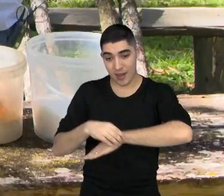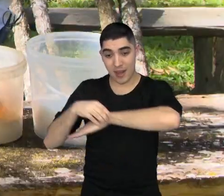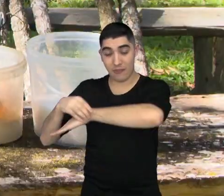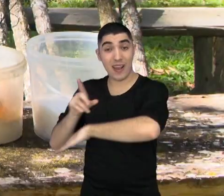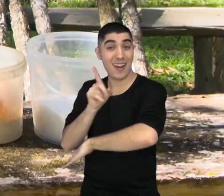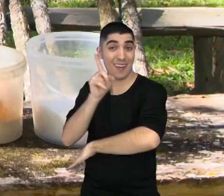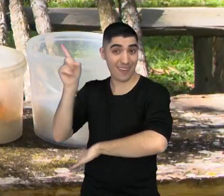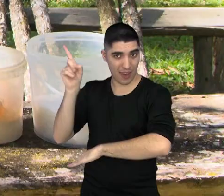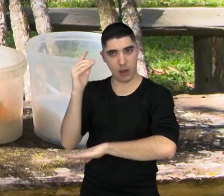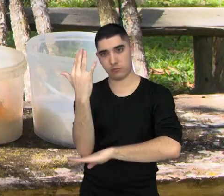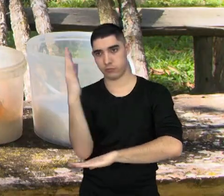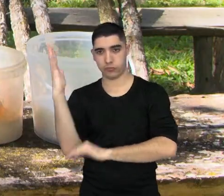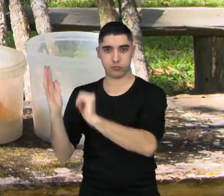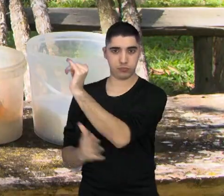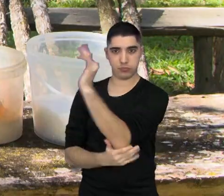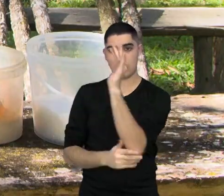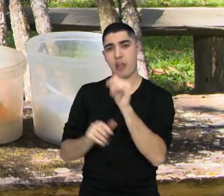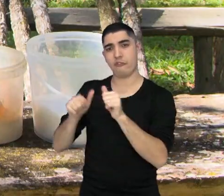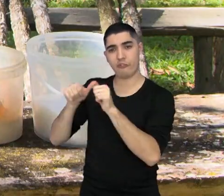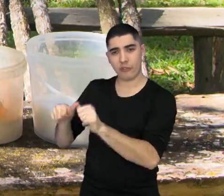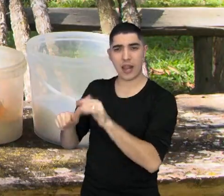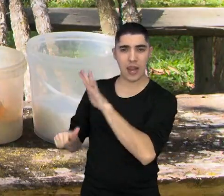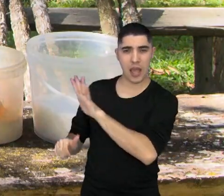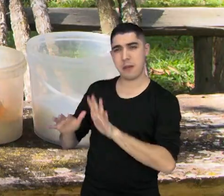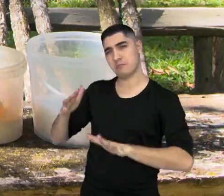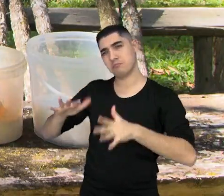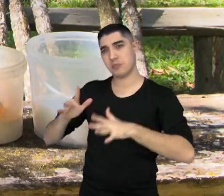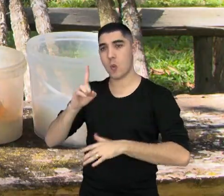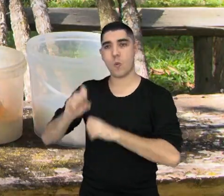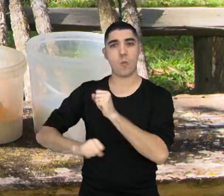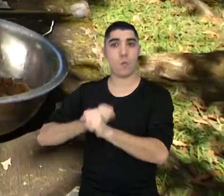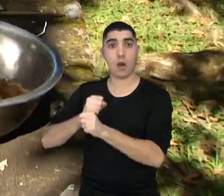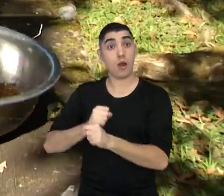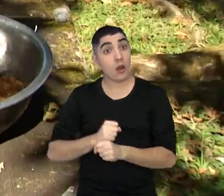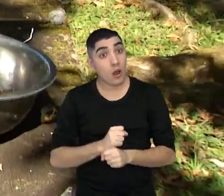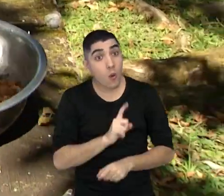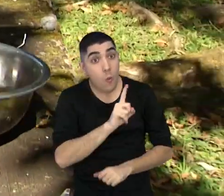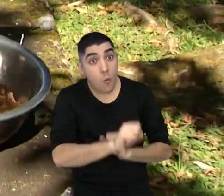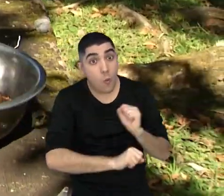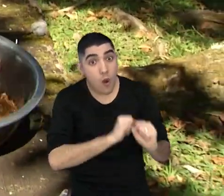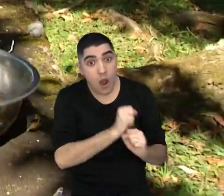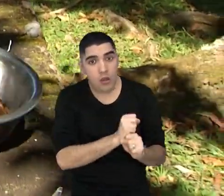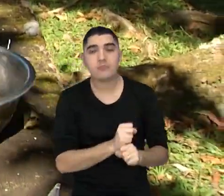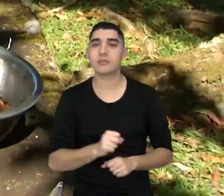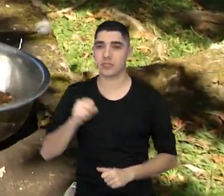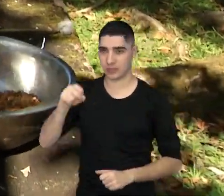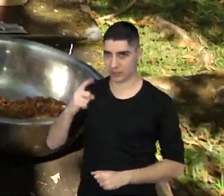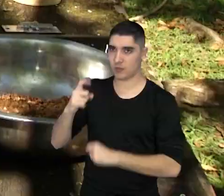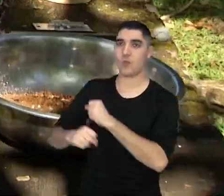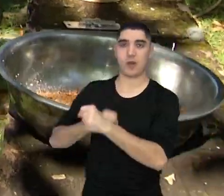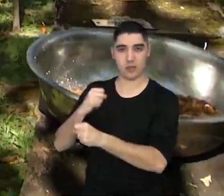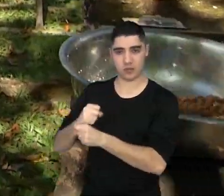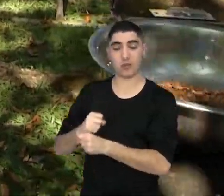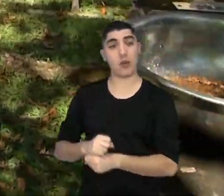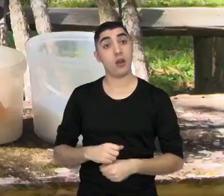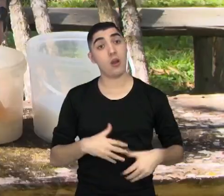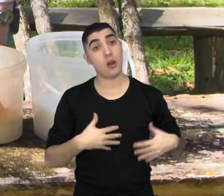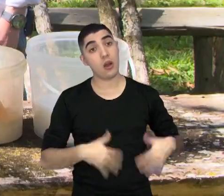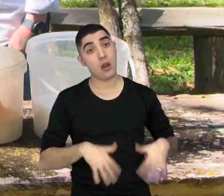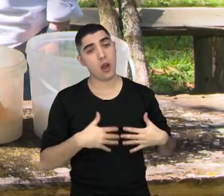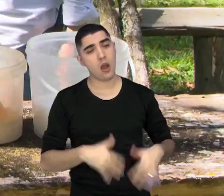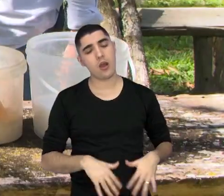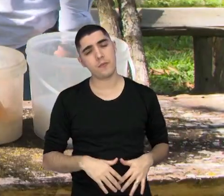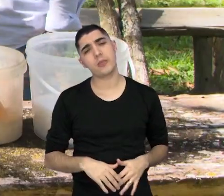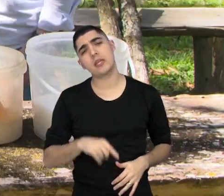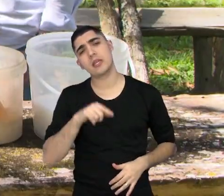toras na floresta e Hum. vai ficar lá por aproximadamente um ano. Um ano? Um ano. Olha só.